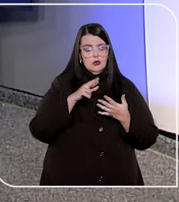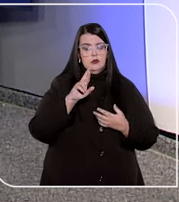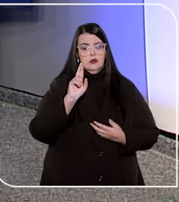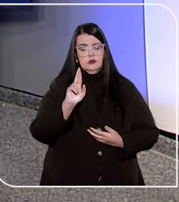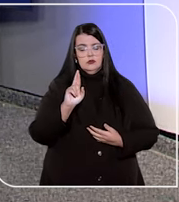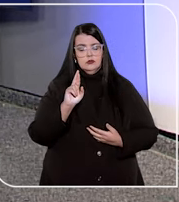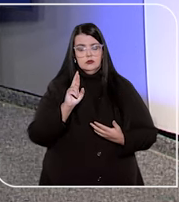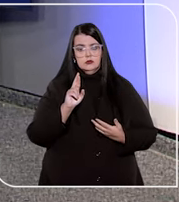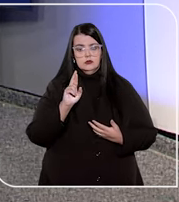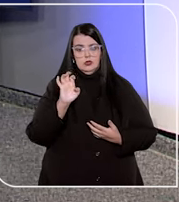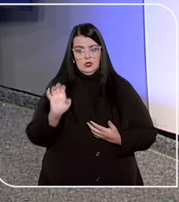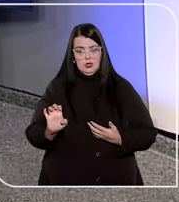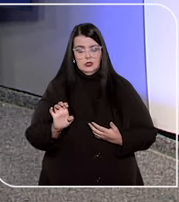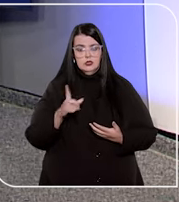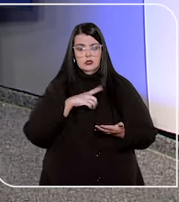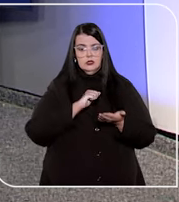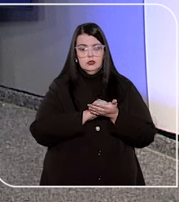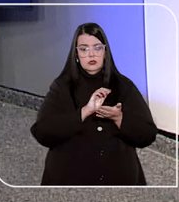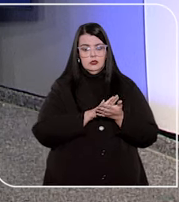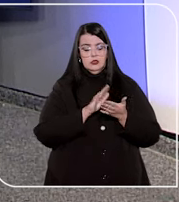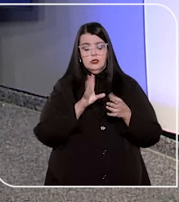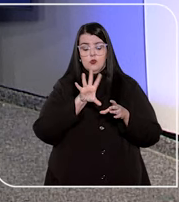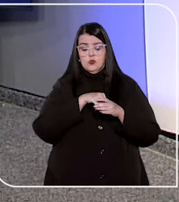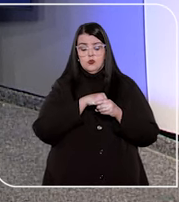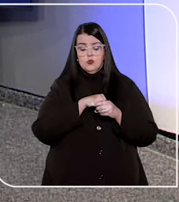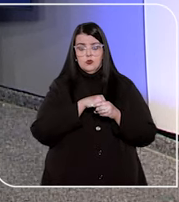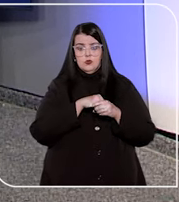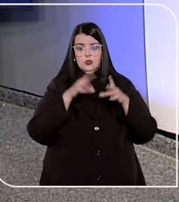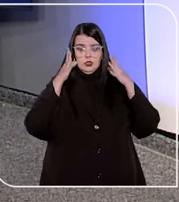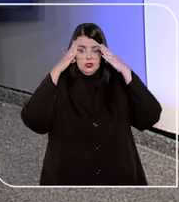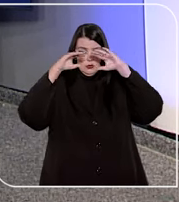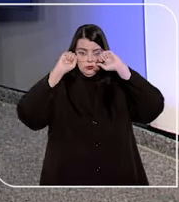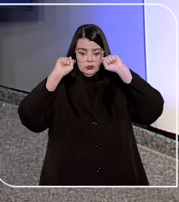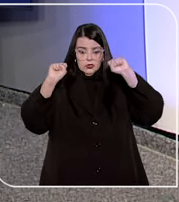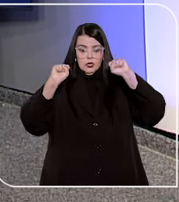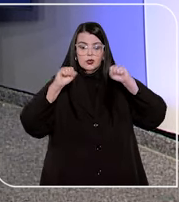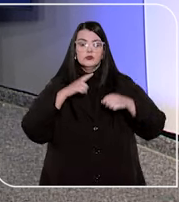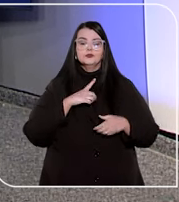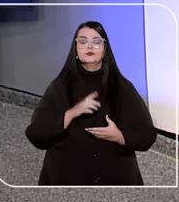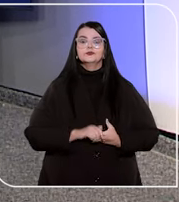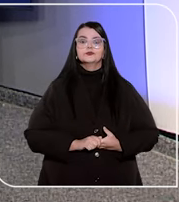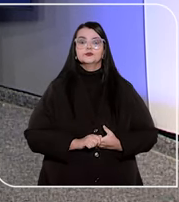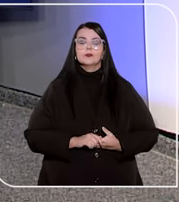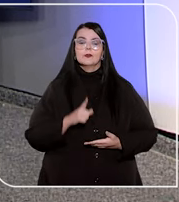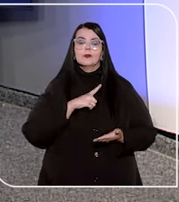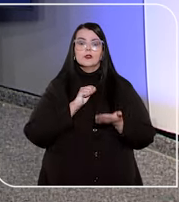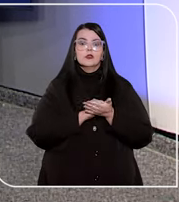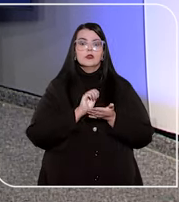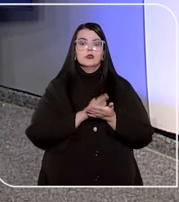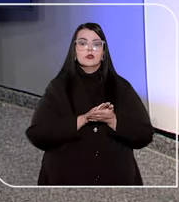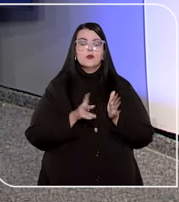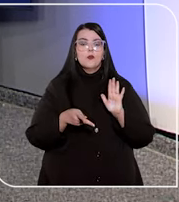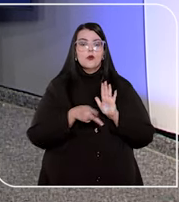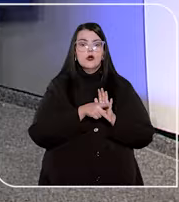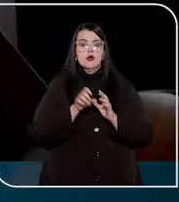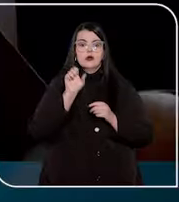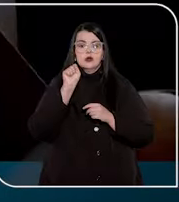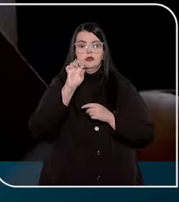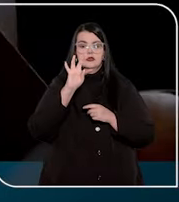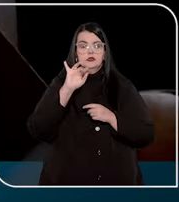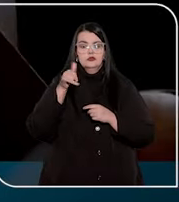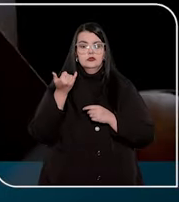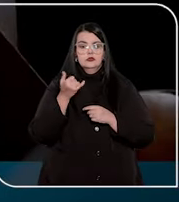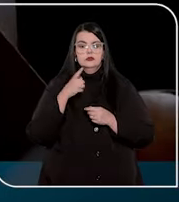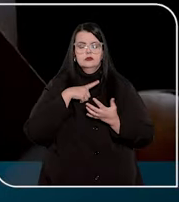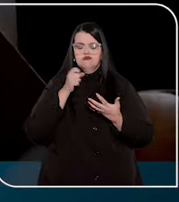ser dirigido, os dois interpostos no Tribunal de Origem, mas as razões do recurso especial dirigidas ao Superior Tribunal de Justiça